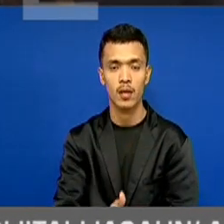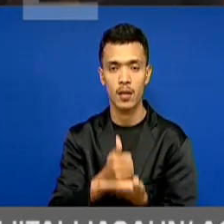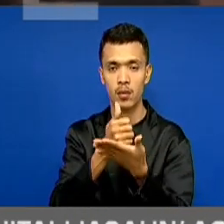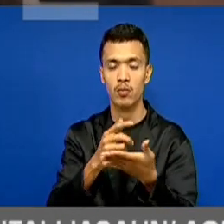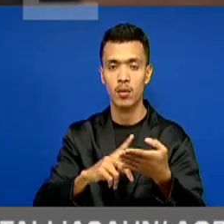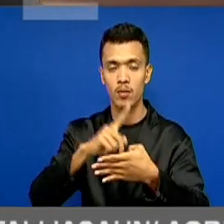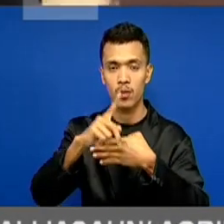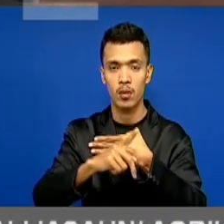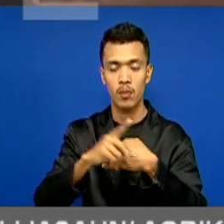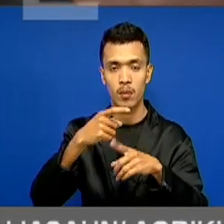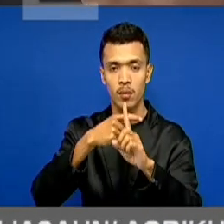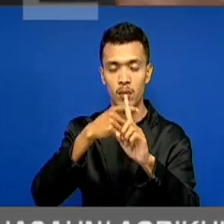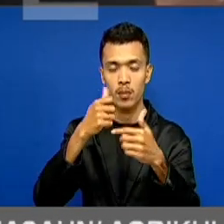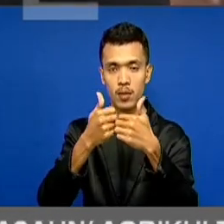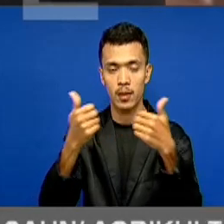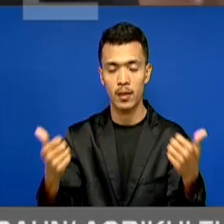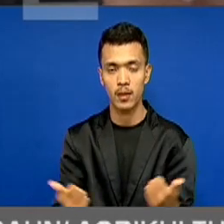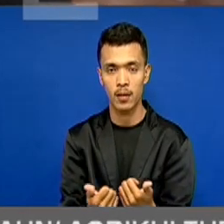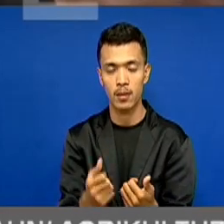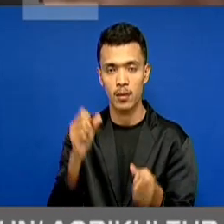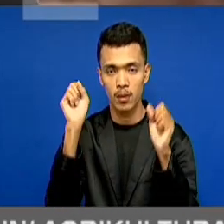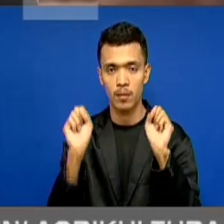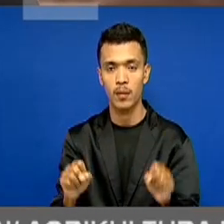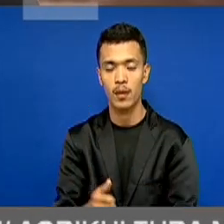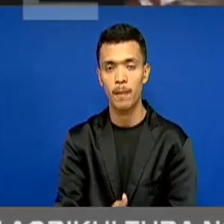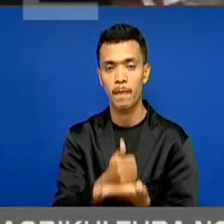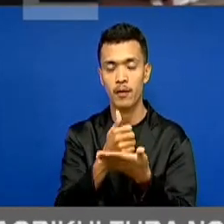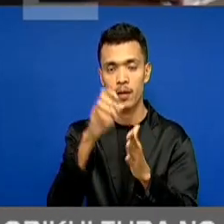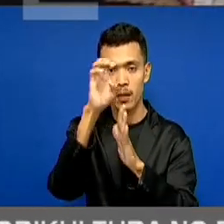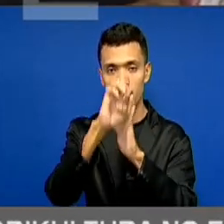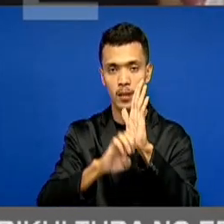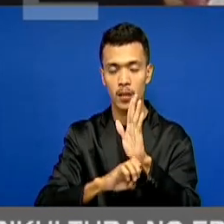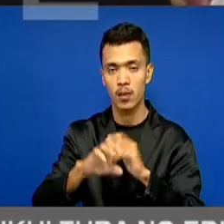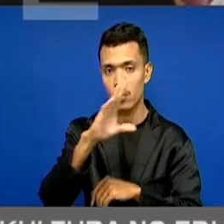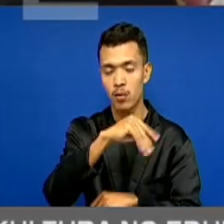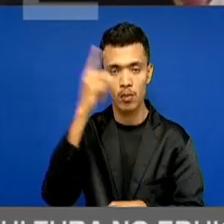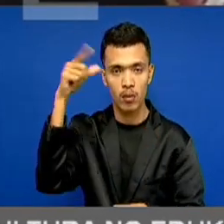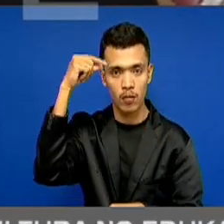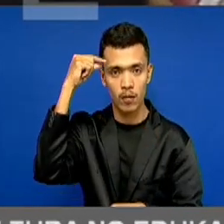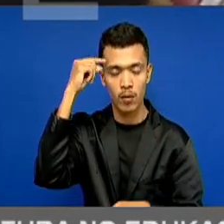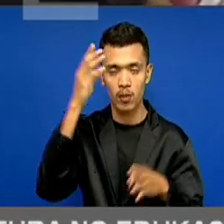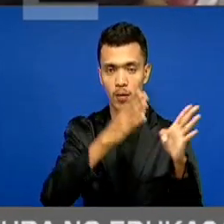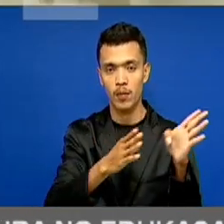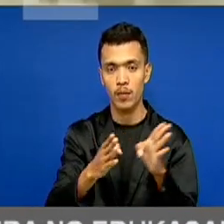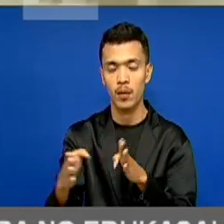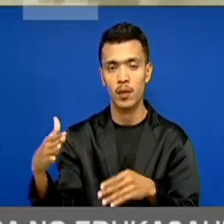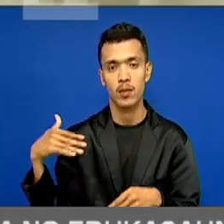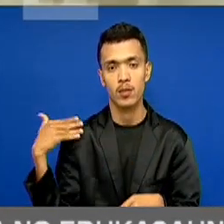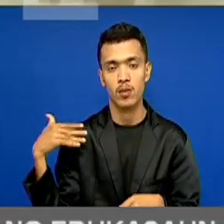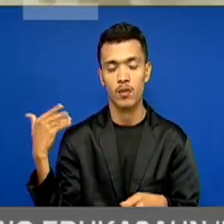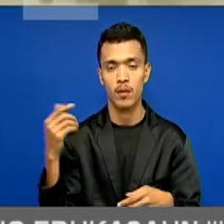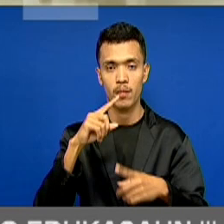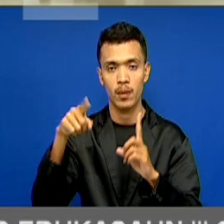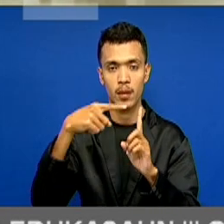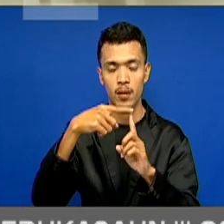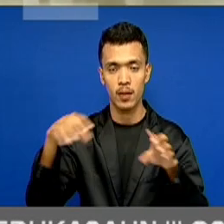de la agencia Green PC, también bele ayuda a estar en el gobierno. Hoje prepara jovem Rodiak banhira halo serviço e